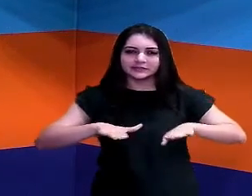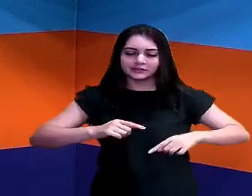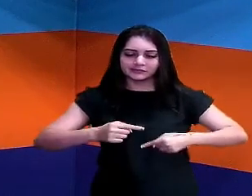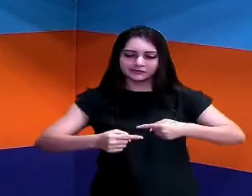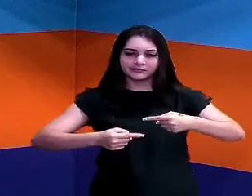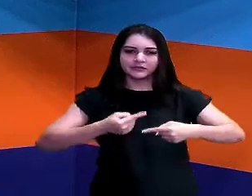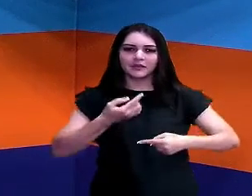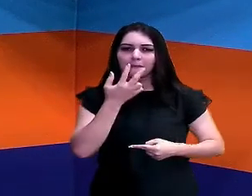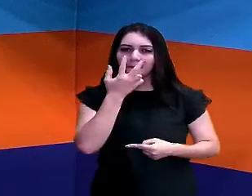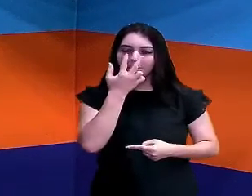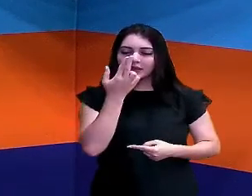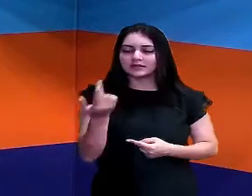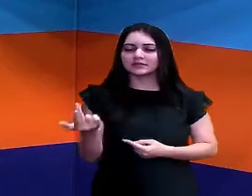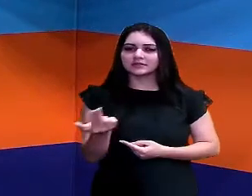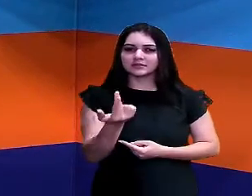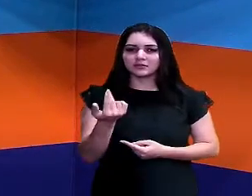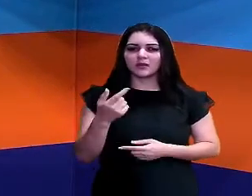igualzinho ao rolinho do papel higiênico.